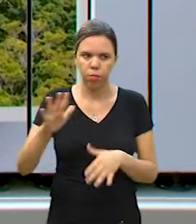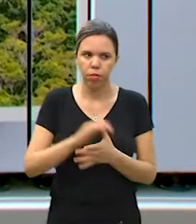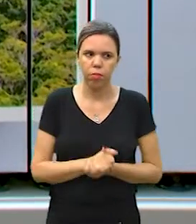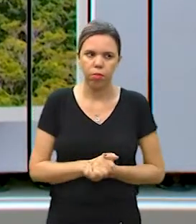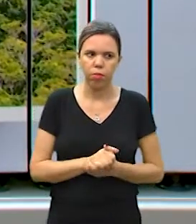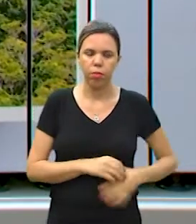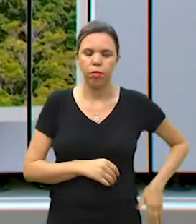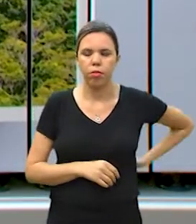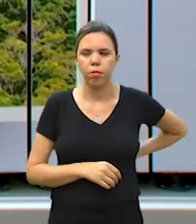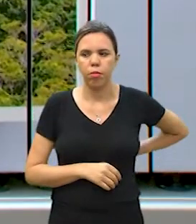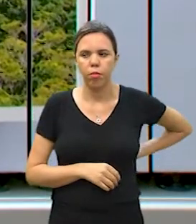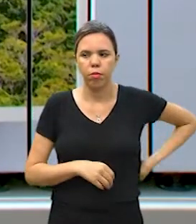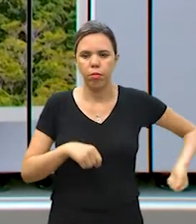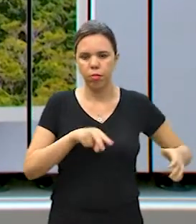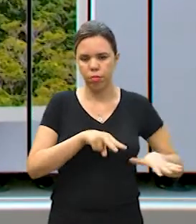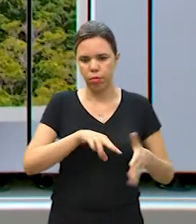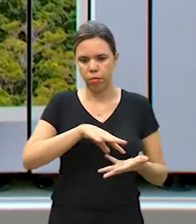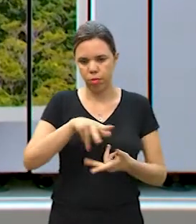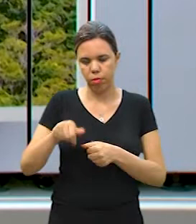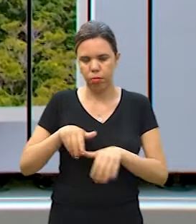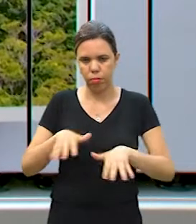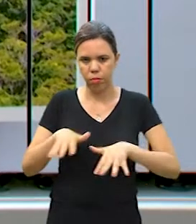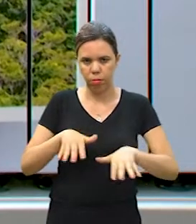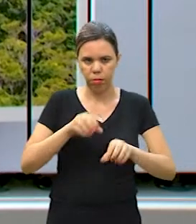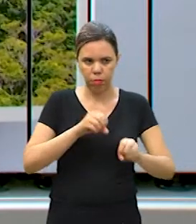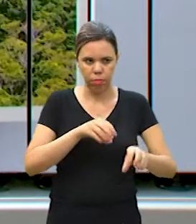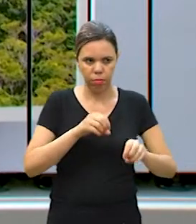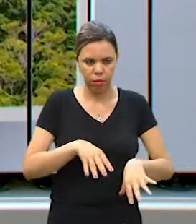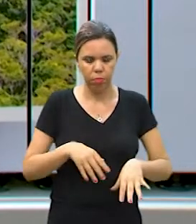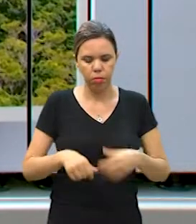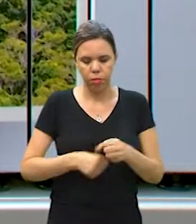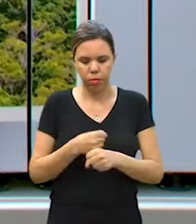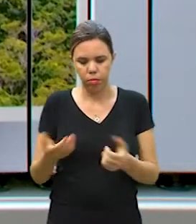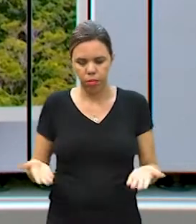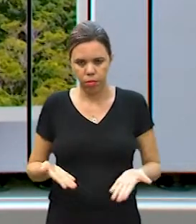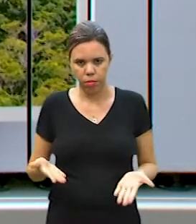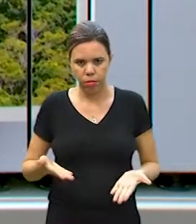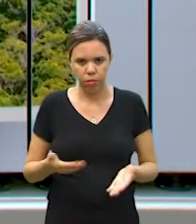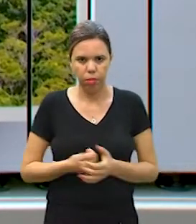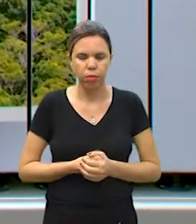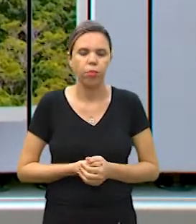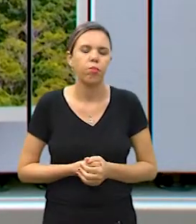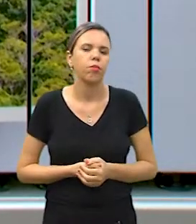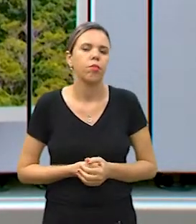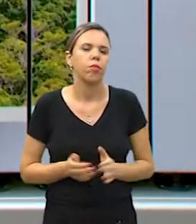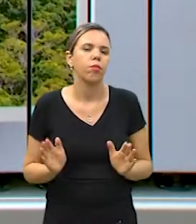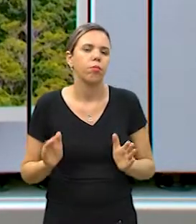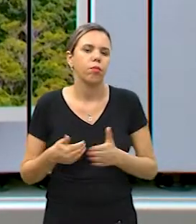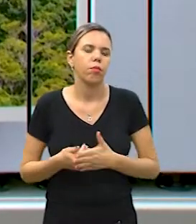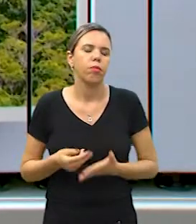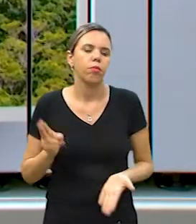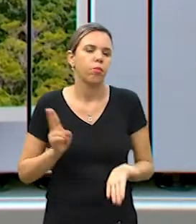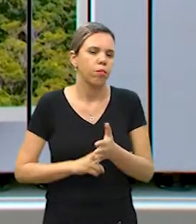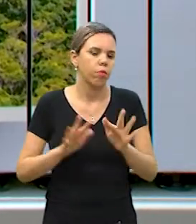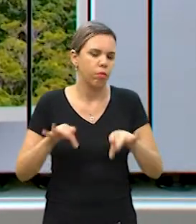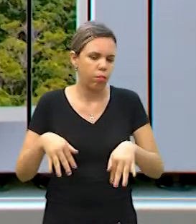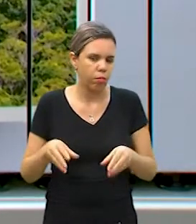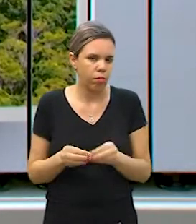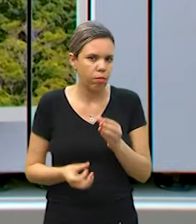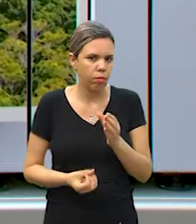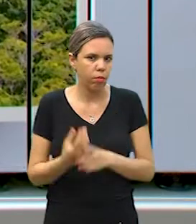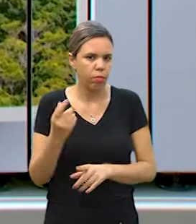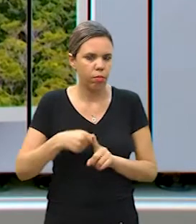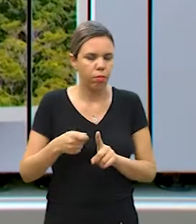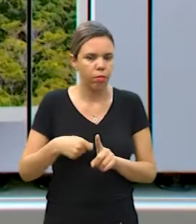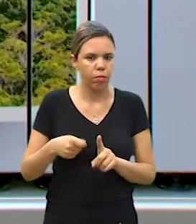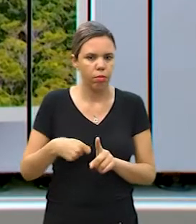Nacional, a Semana Mundial de Mobilização pela Educação esse ano aqui, inclusive fecha na carta final,